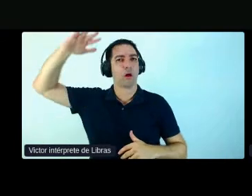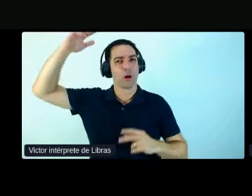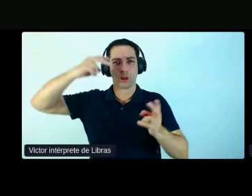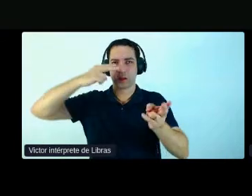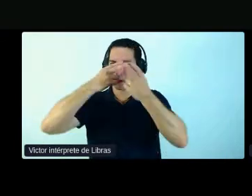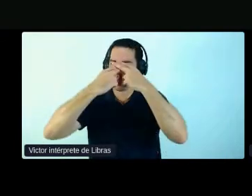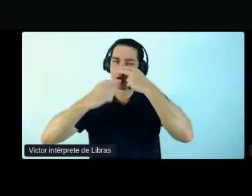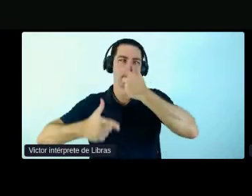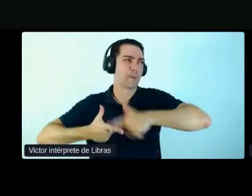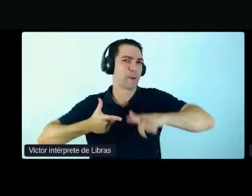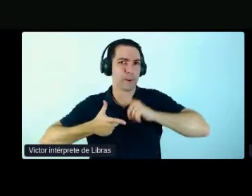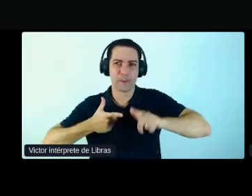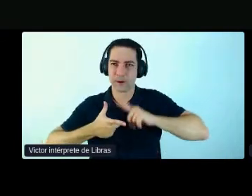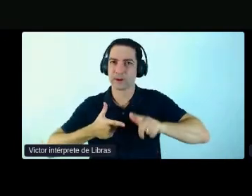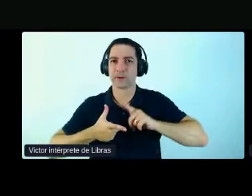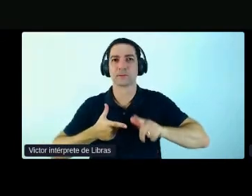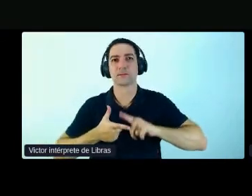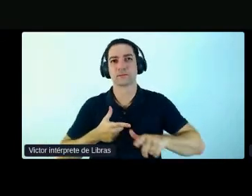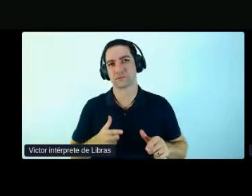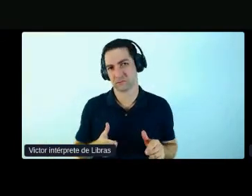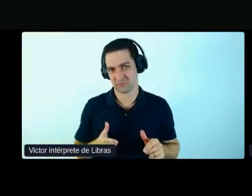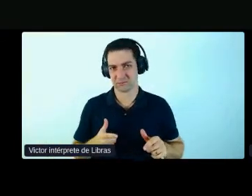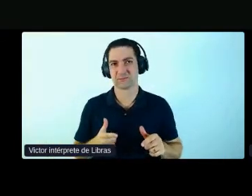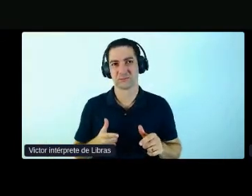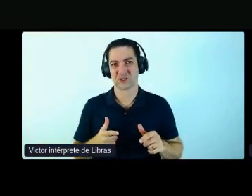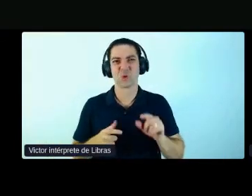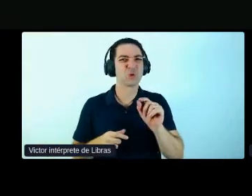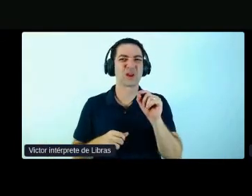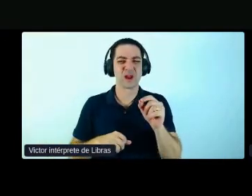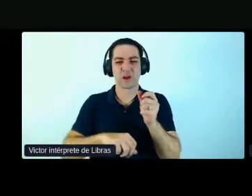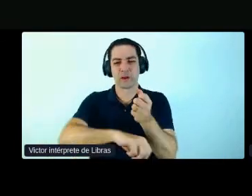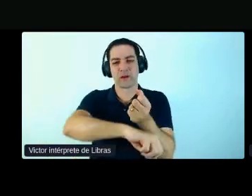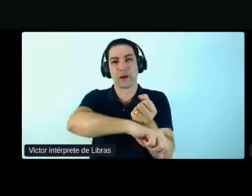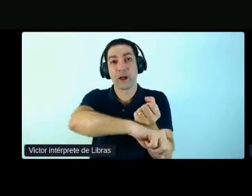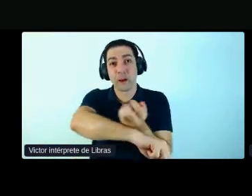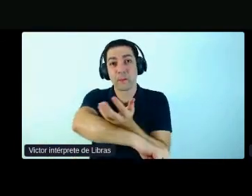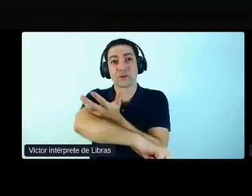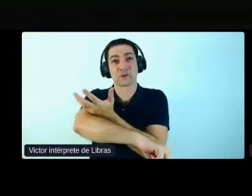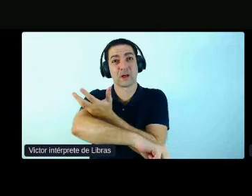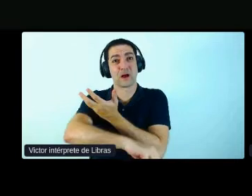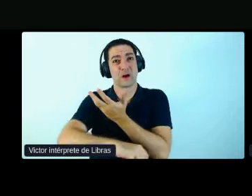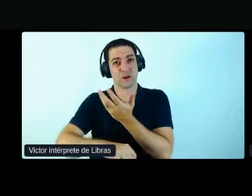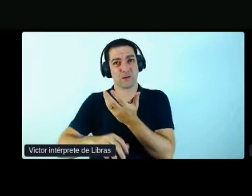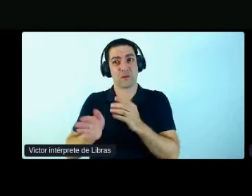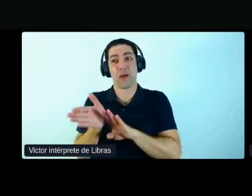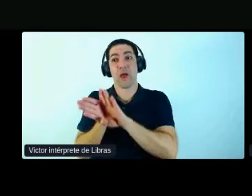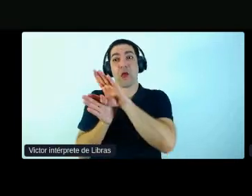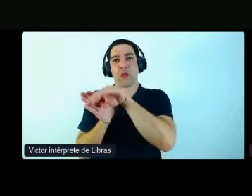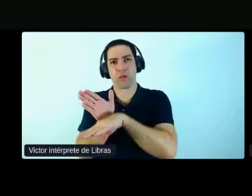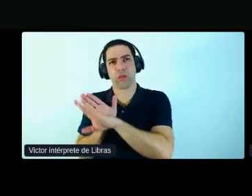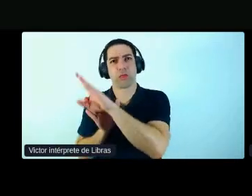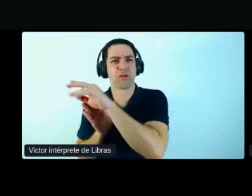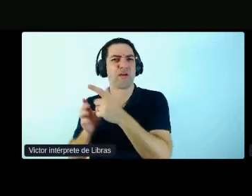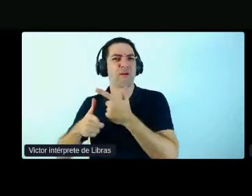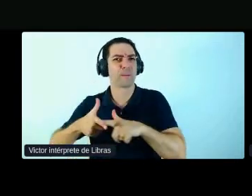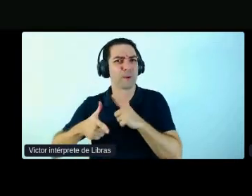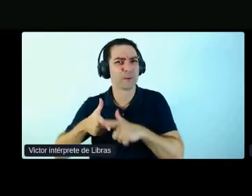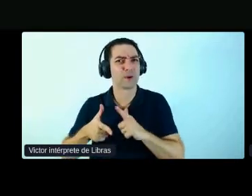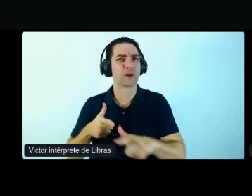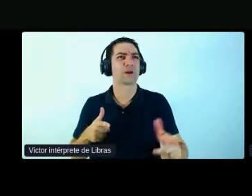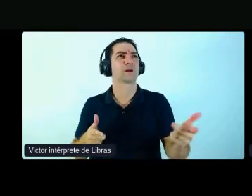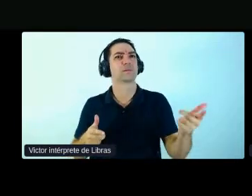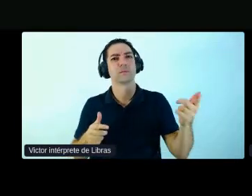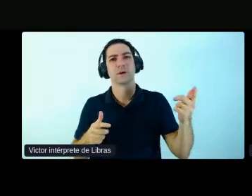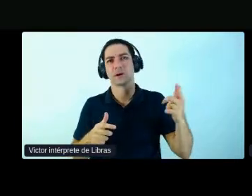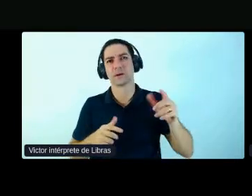tanto em questões, né, emocionais, psicológicas, muitas vezes identitárias, né? Um bebê que acaba tendo